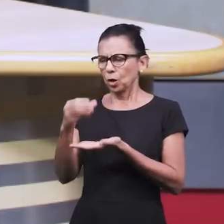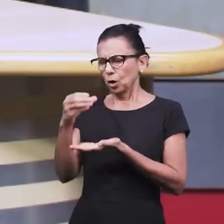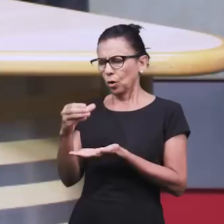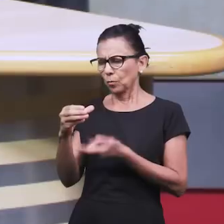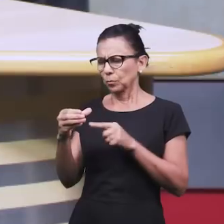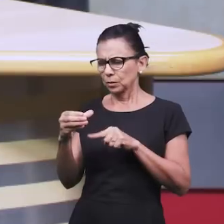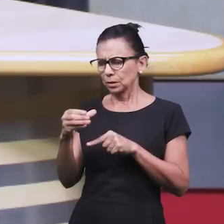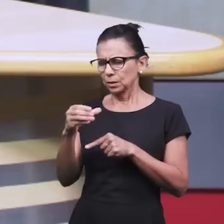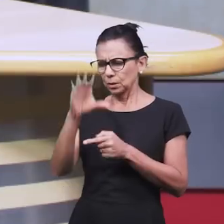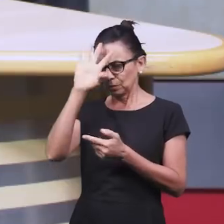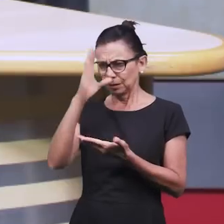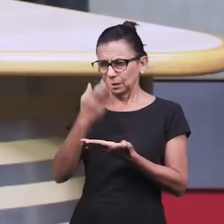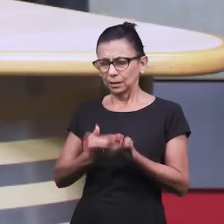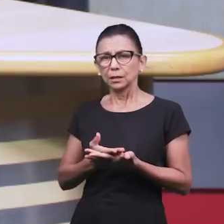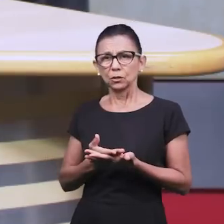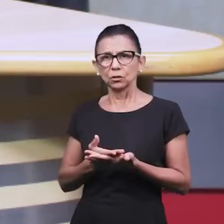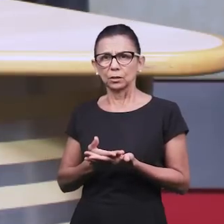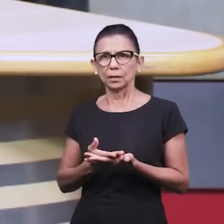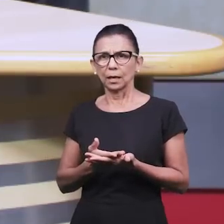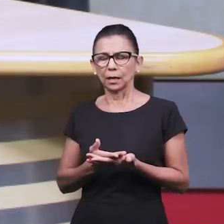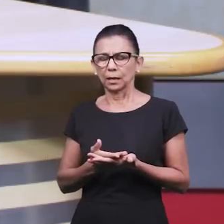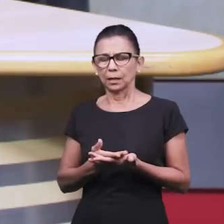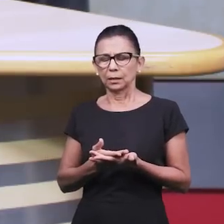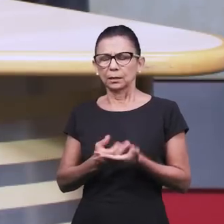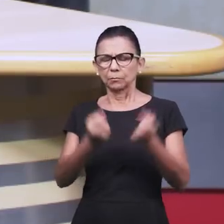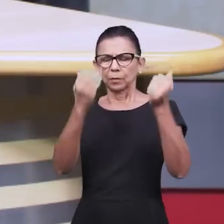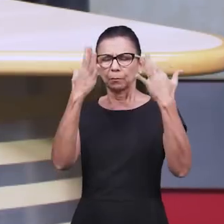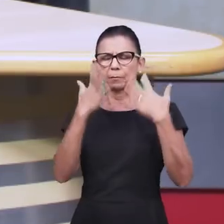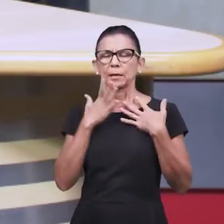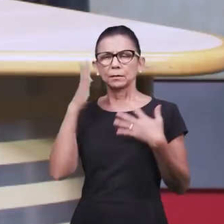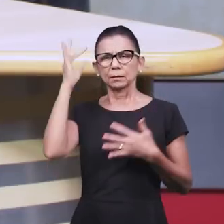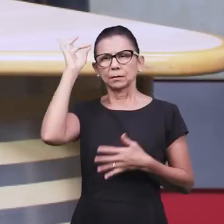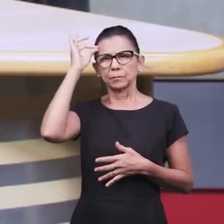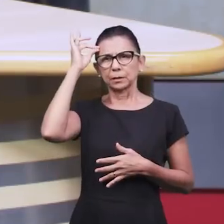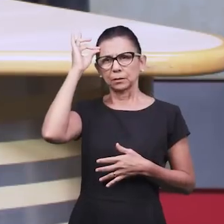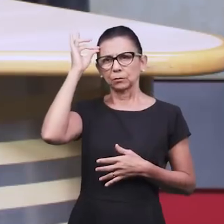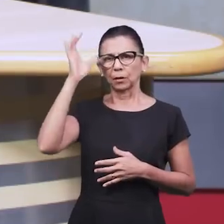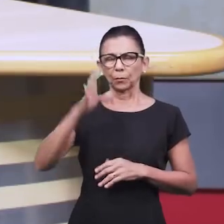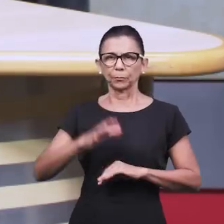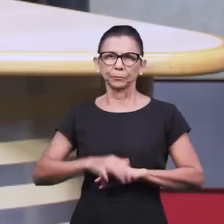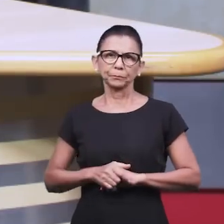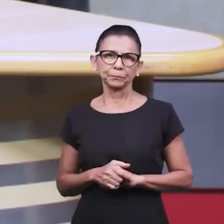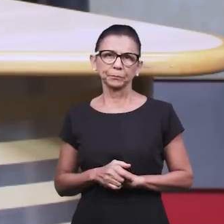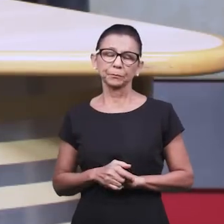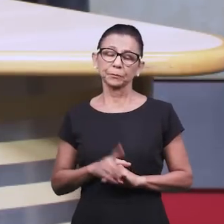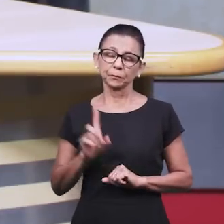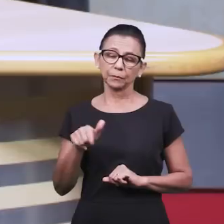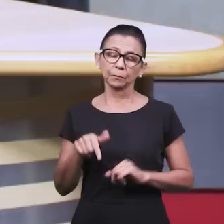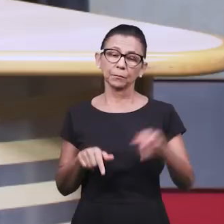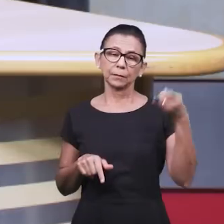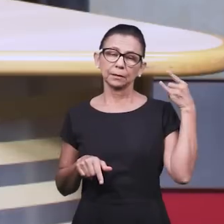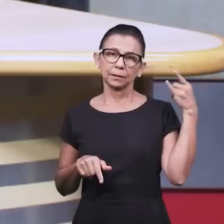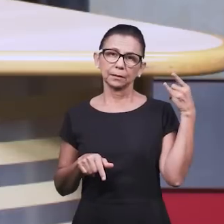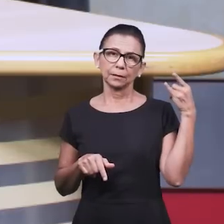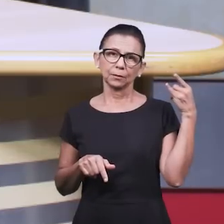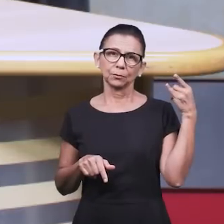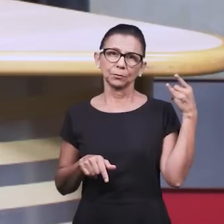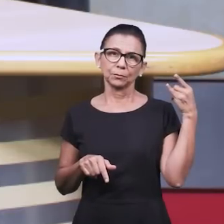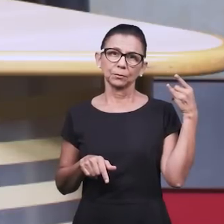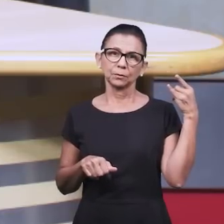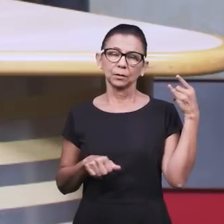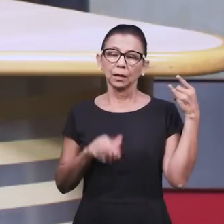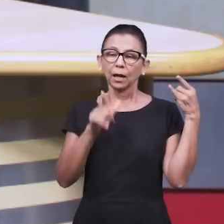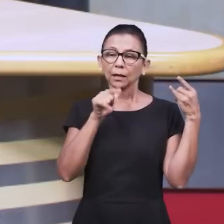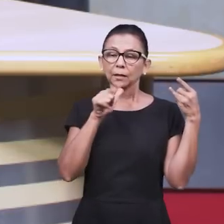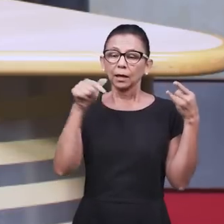fazer algum benefício, entendeu? Espiritual, eu estou colocando o material aqui. Entendeu? Aí eu estou começando a